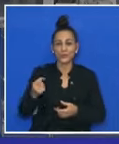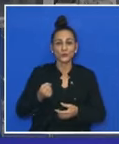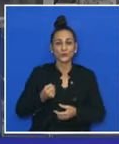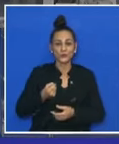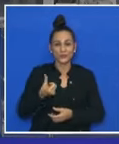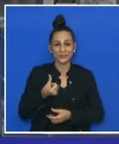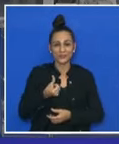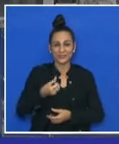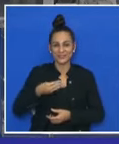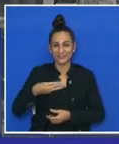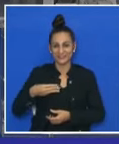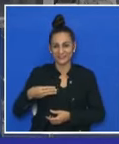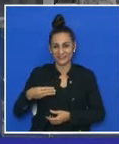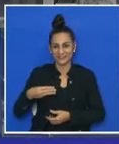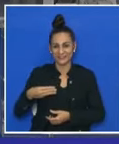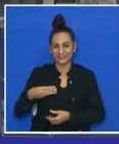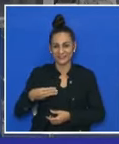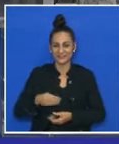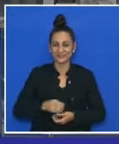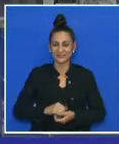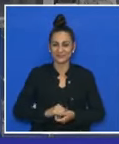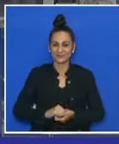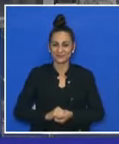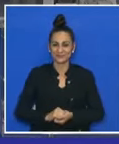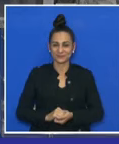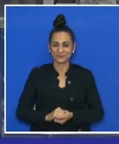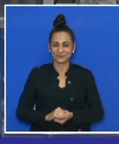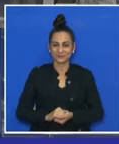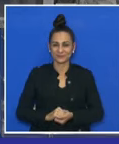Número 63.